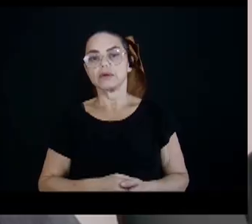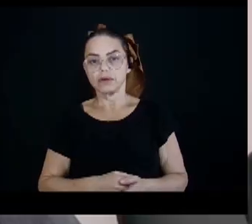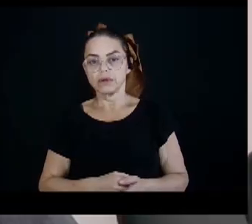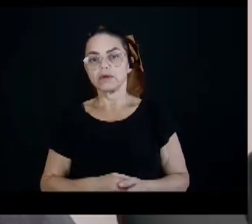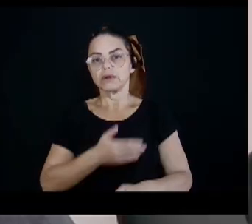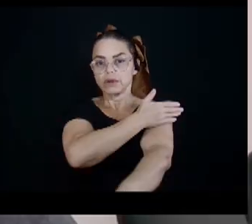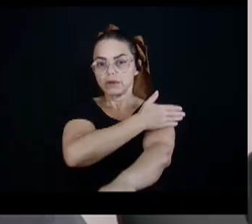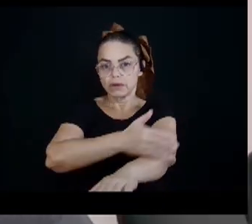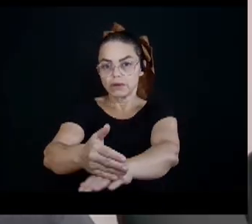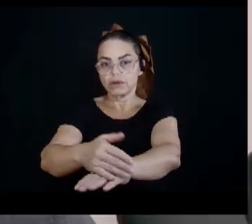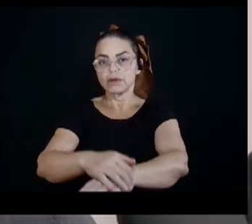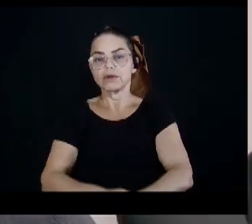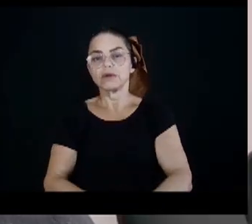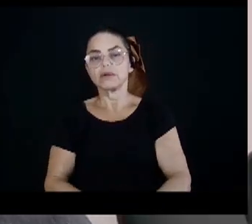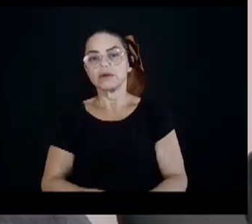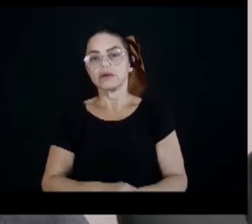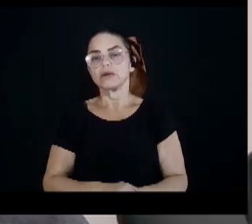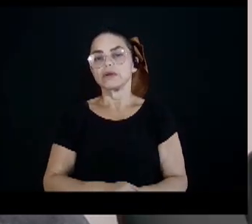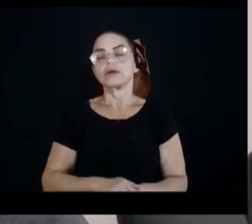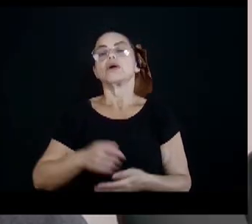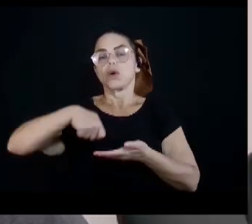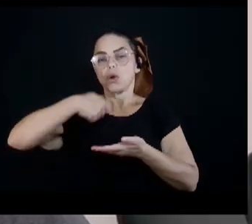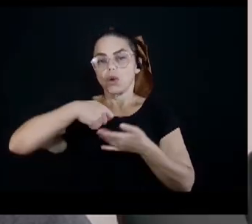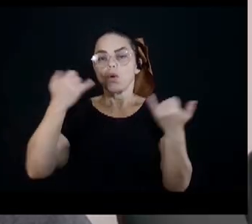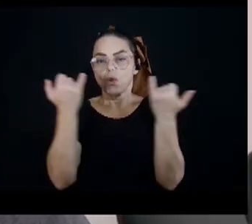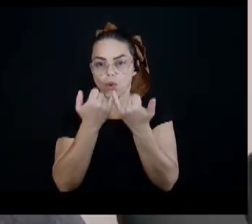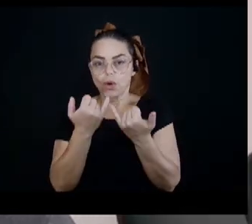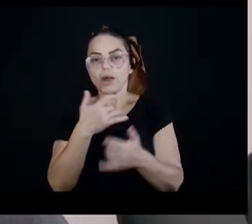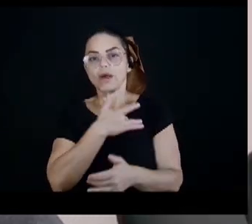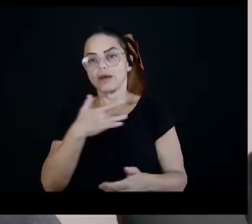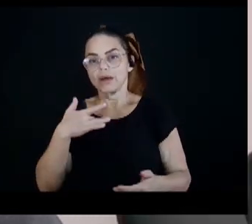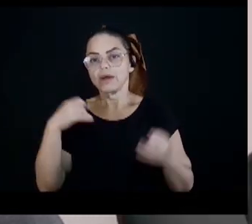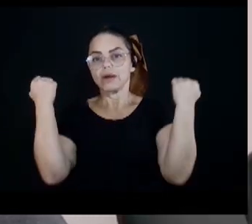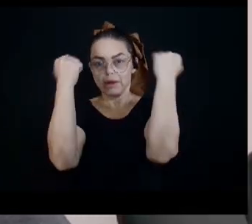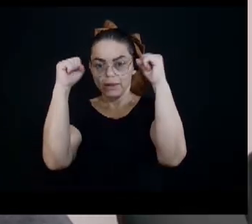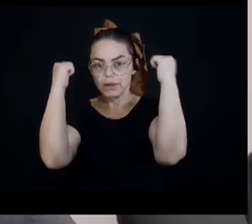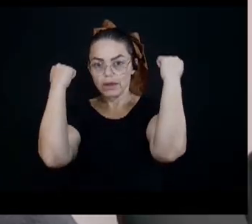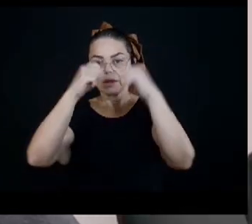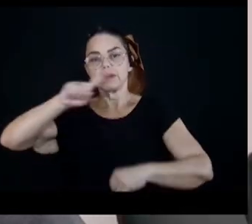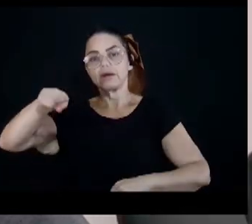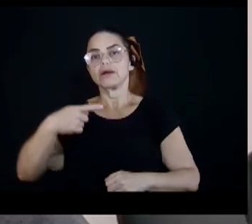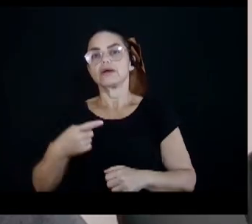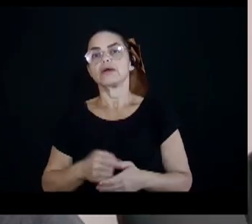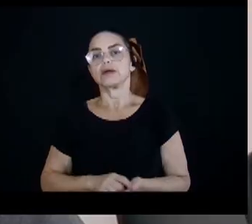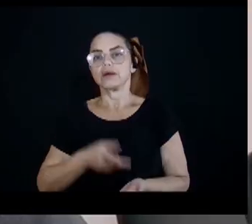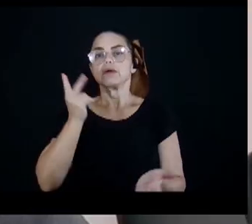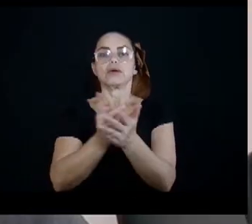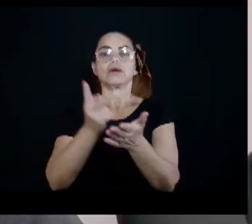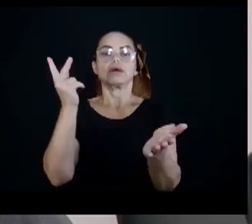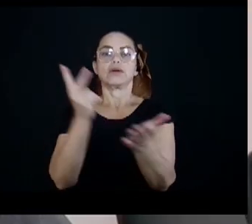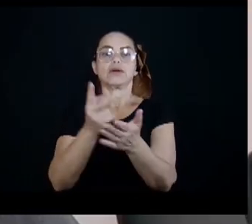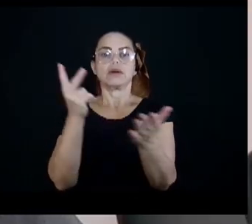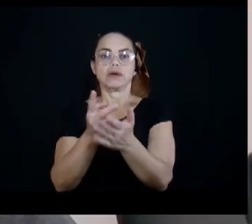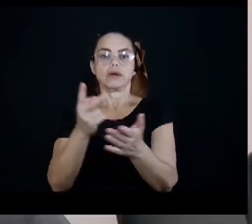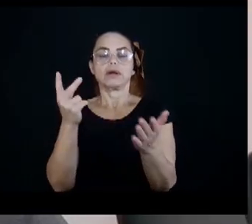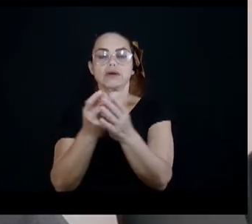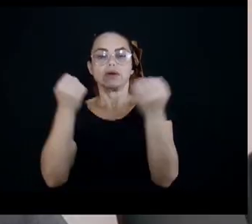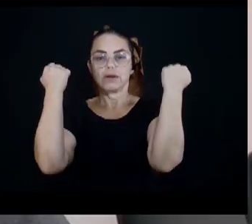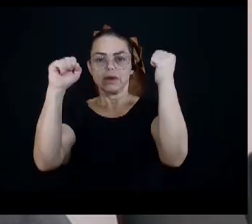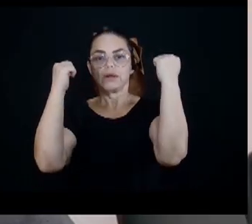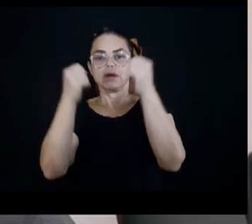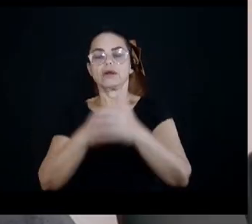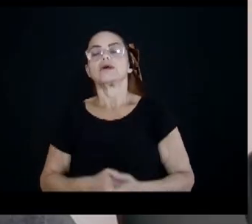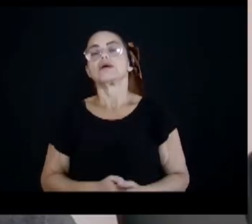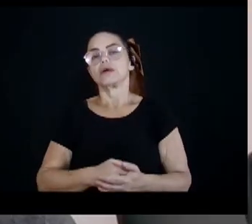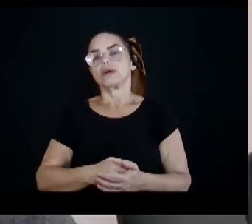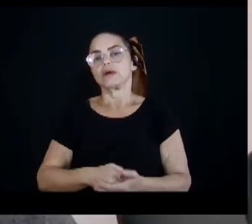utilizarem dieta e os esportes, elas após o medicamento, elas mantêm o esporte, a dieta, e isso fica